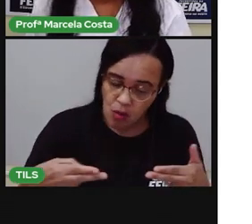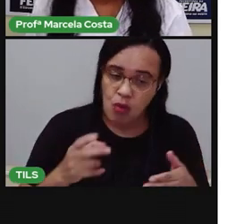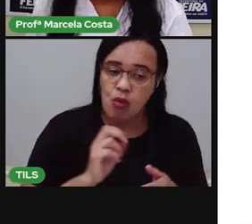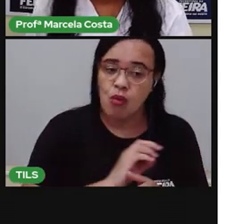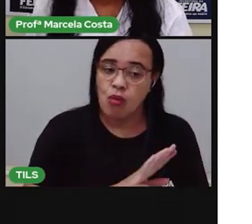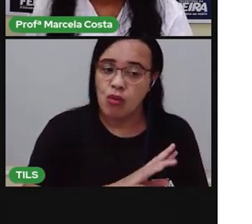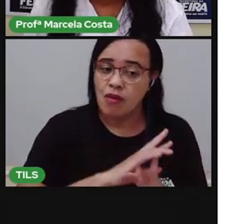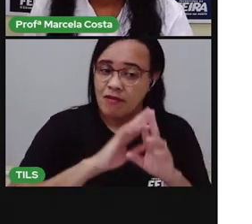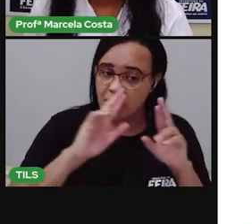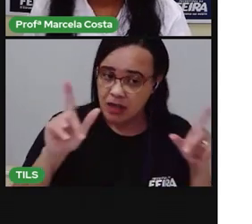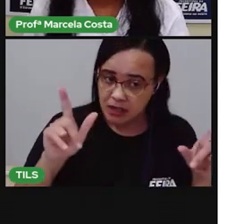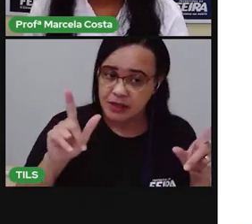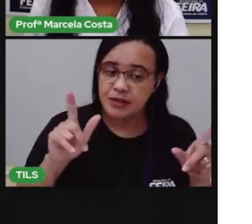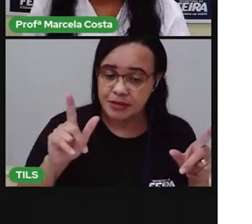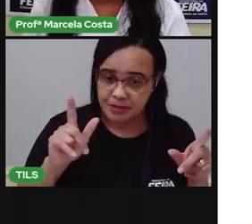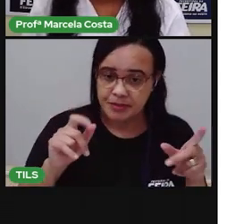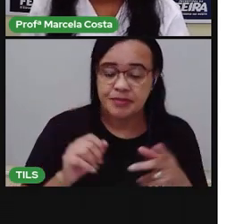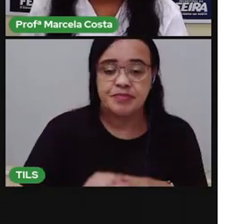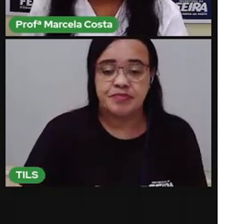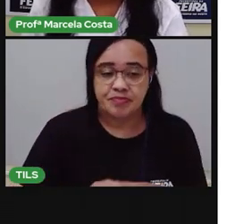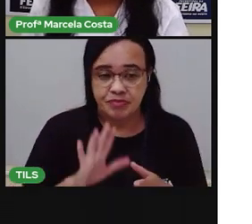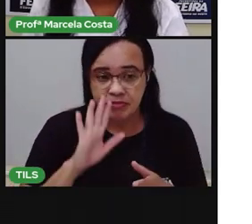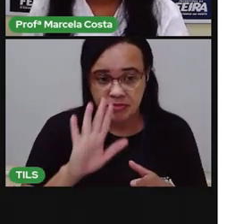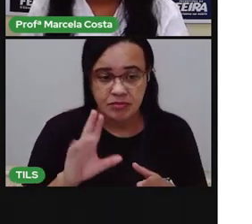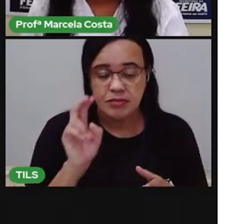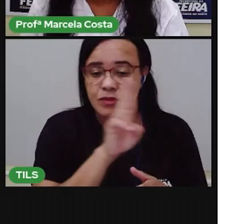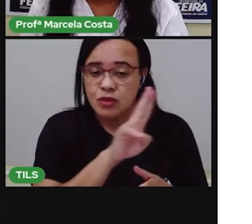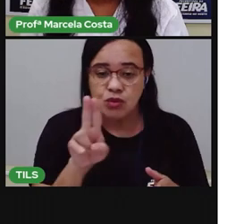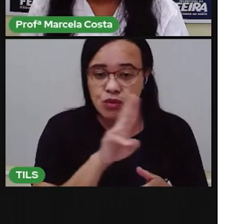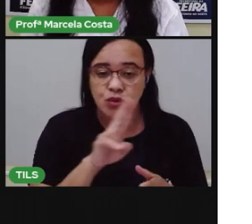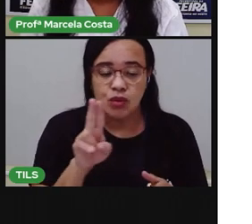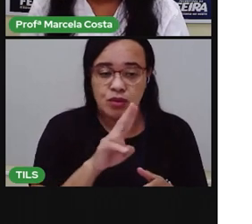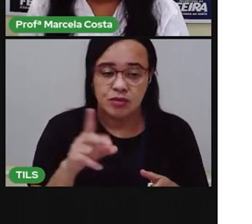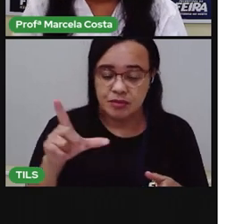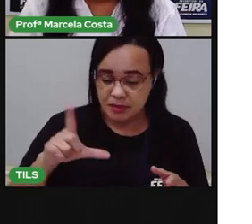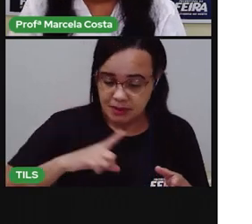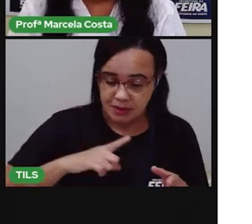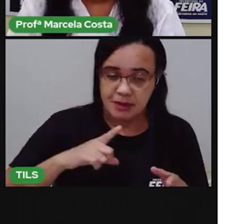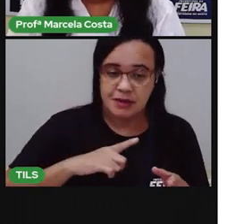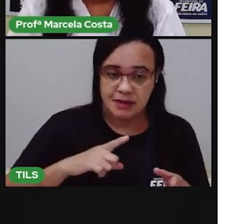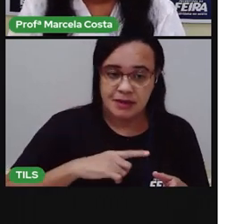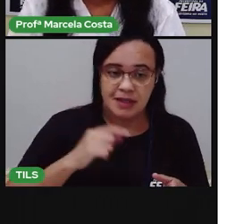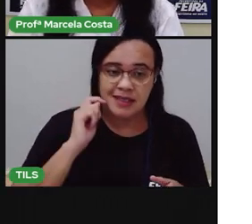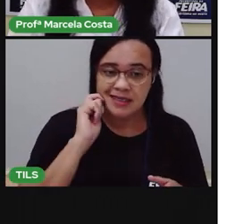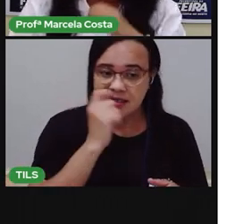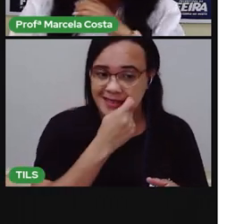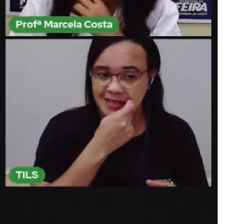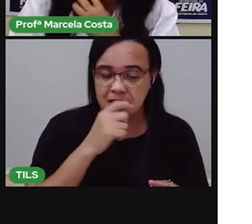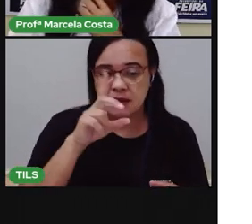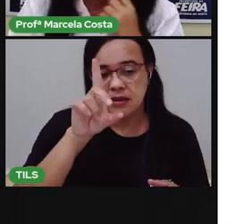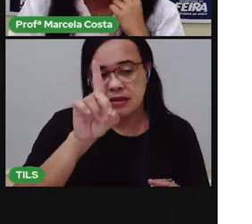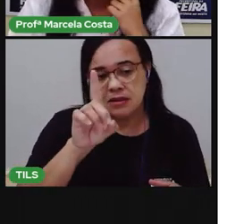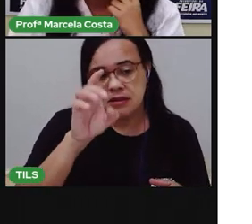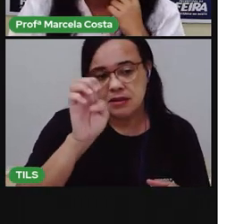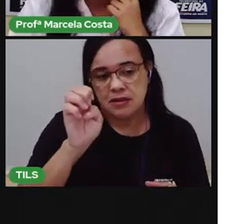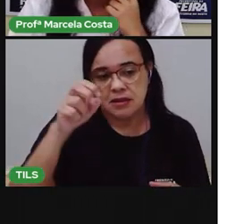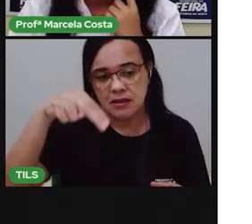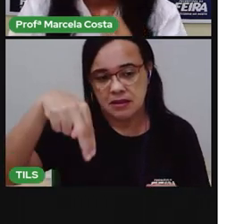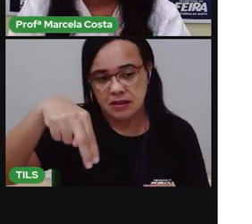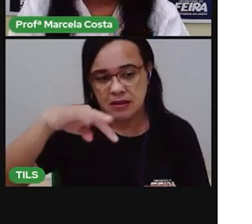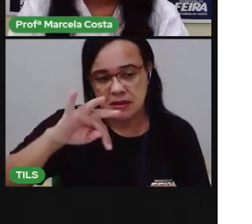mas nesses dois nomes de produtos tem a palavra dental, ó, que são produtos para os